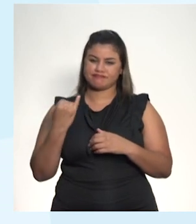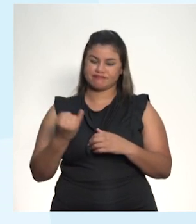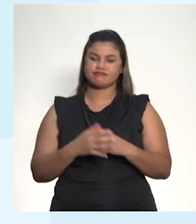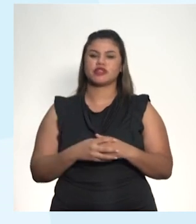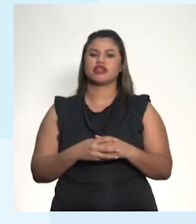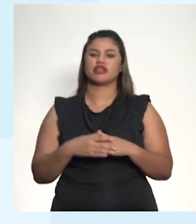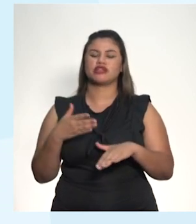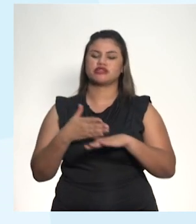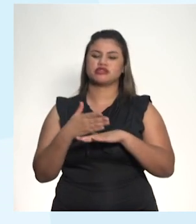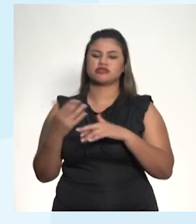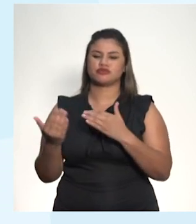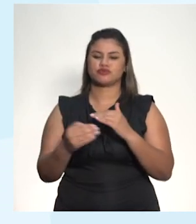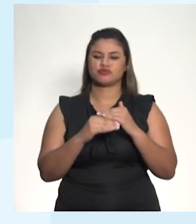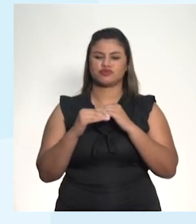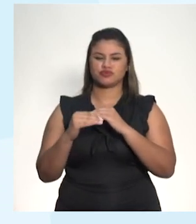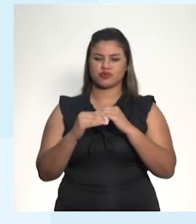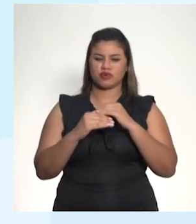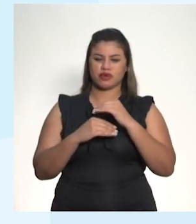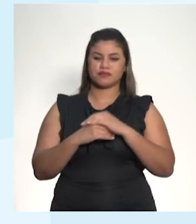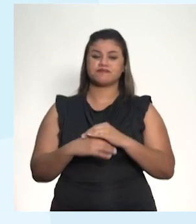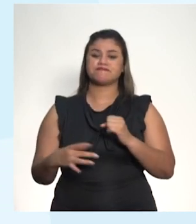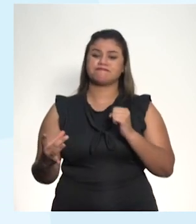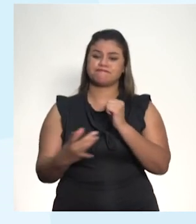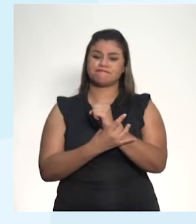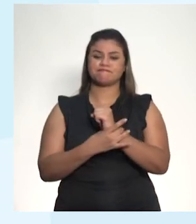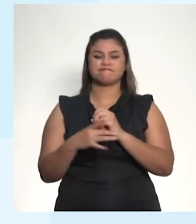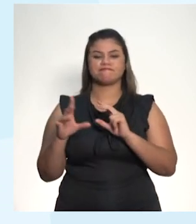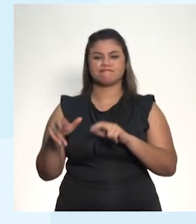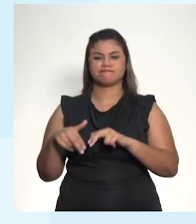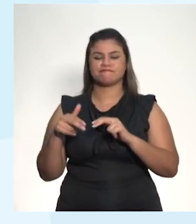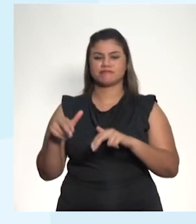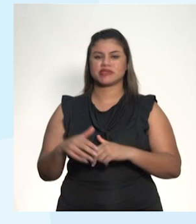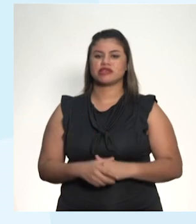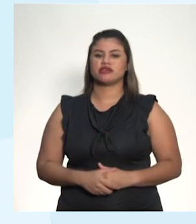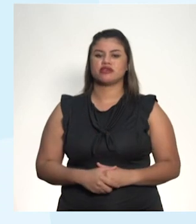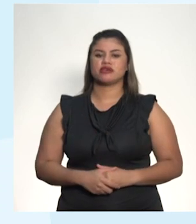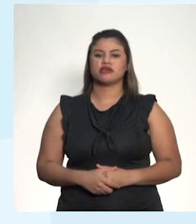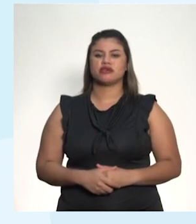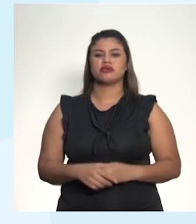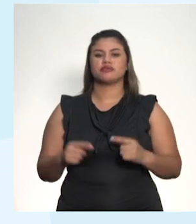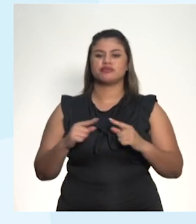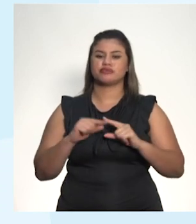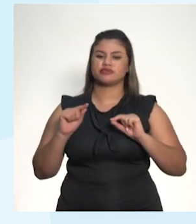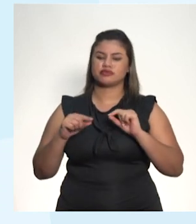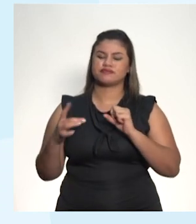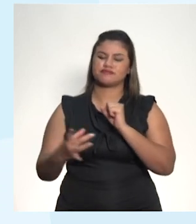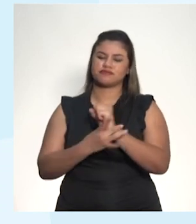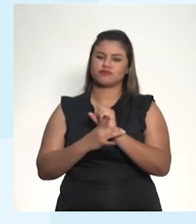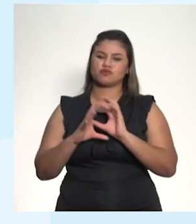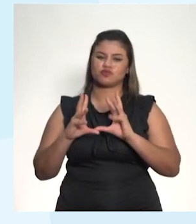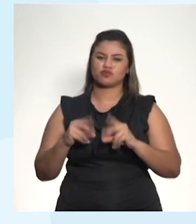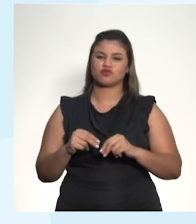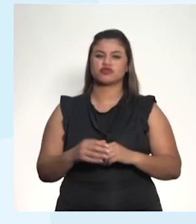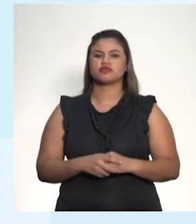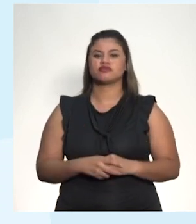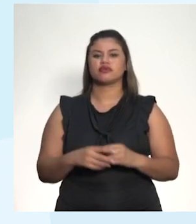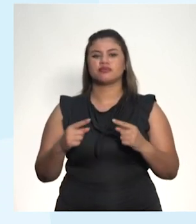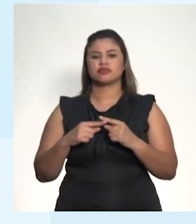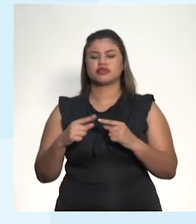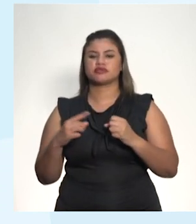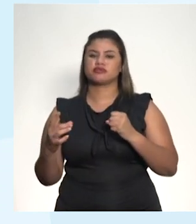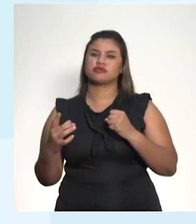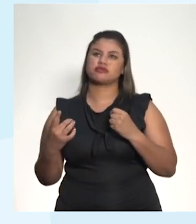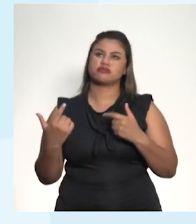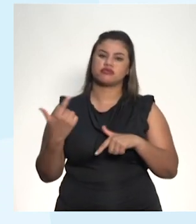mesmo acesso, né, a tudo, e a segurança no campo, justamente a segurança em todos os sentidos, tanto a segurança do trabalhador em